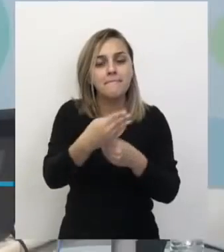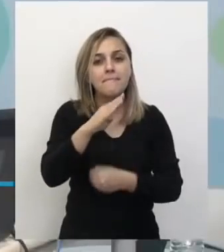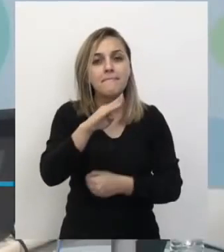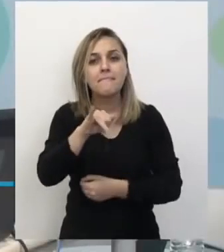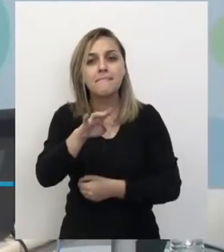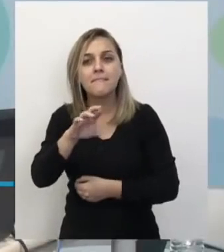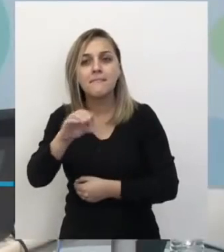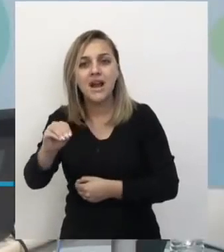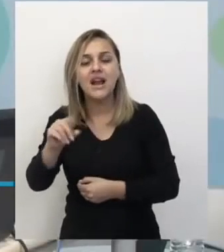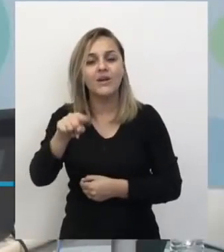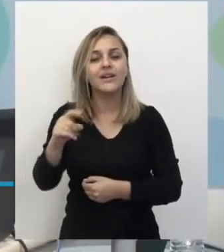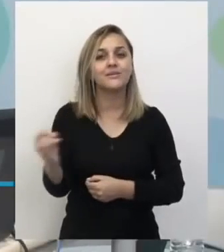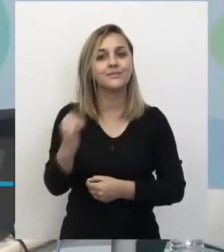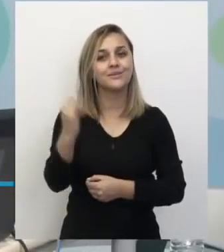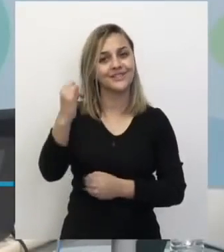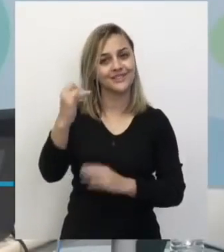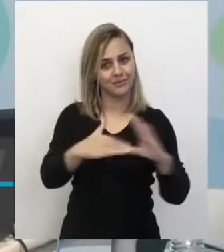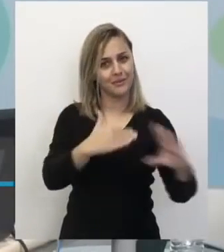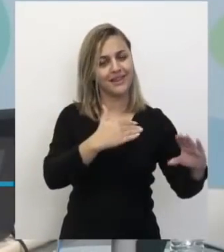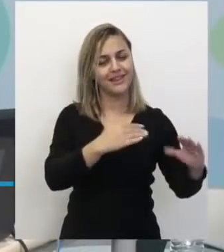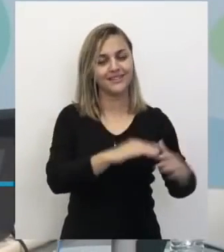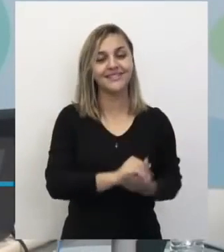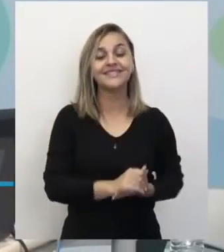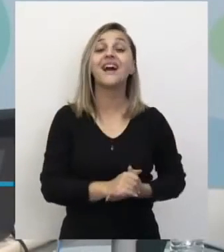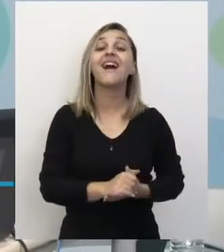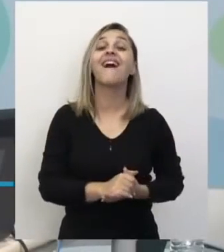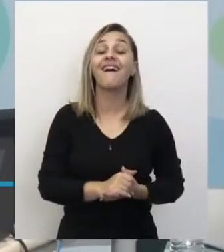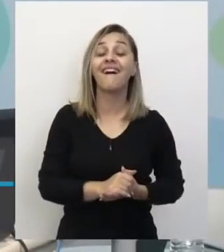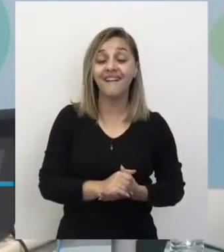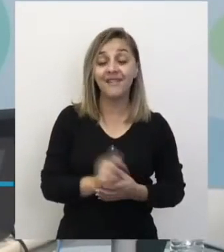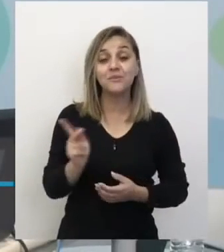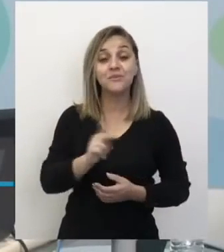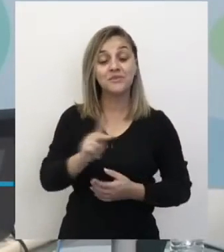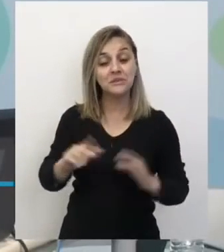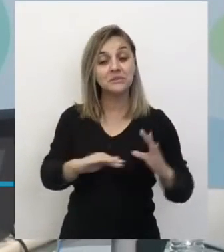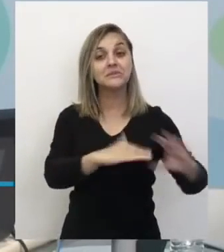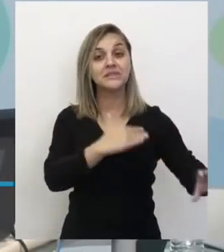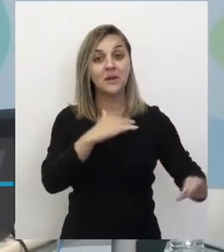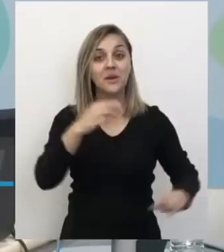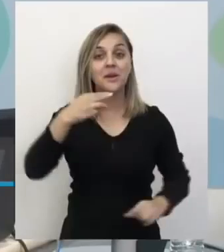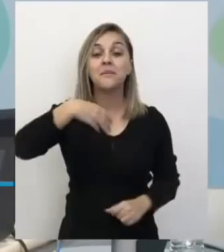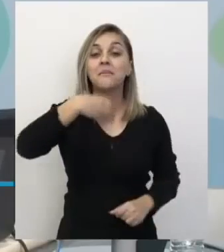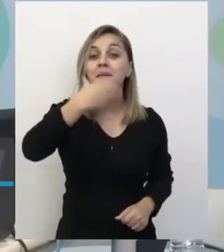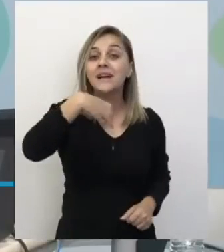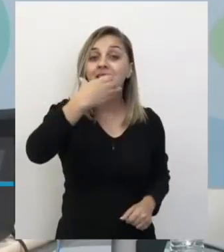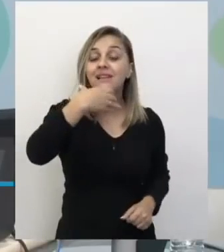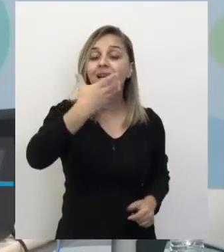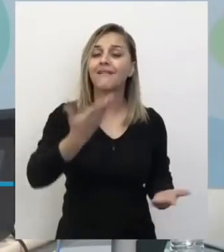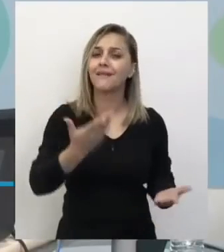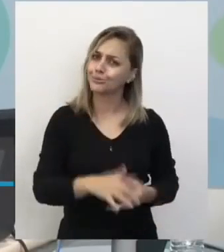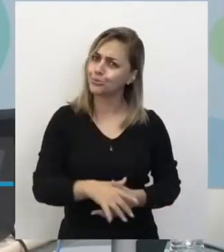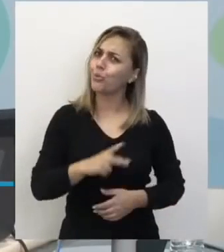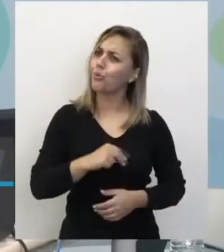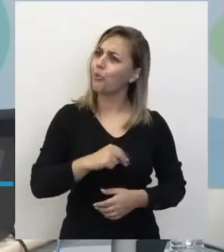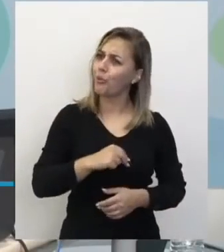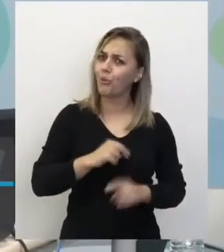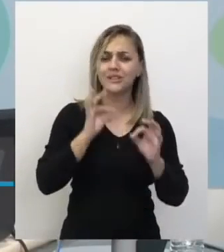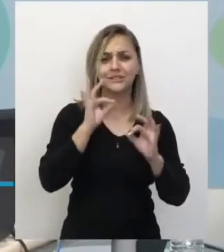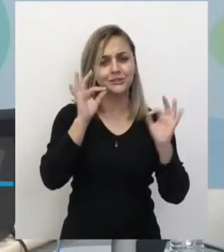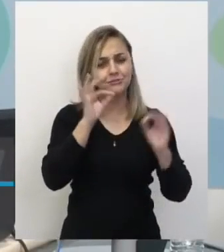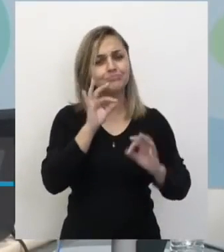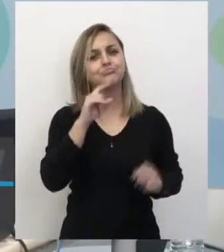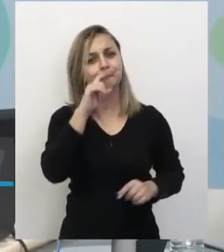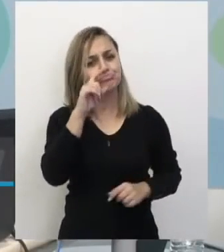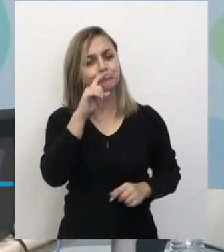Débora colocou aqui maçã. Aqui. Puxa vida, que chique isso, hein? Isso é chique, hein? Olha só. Cambucica aqui